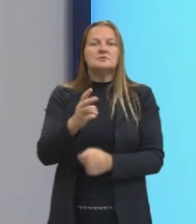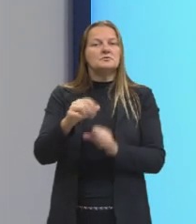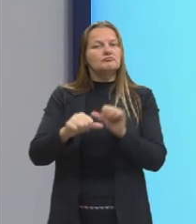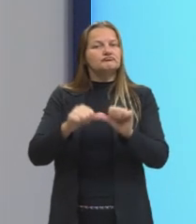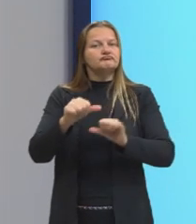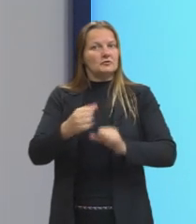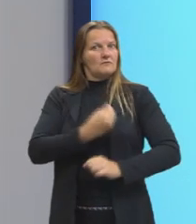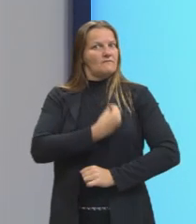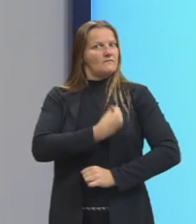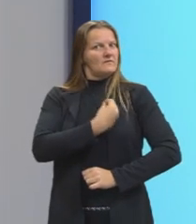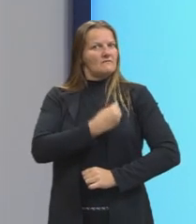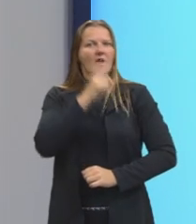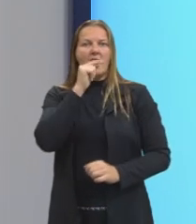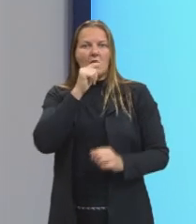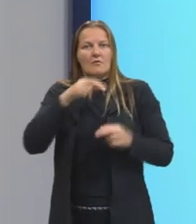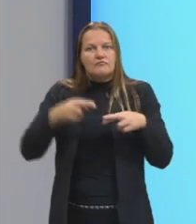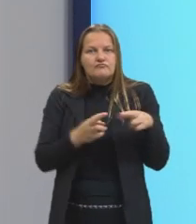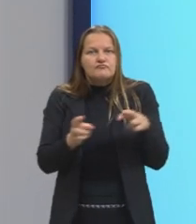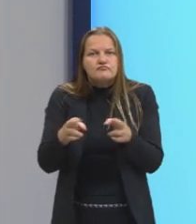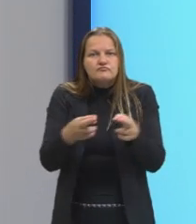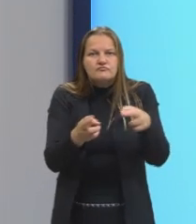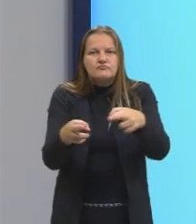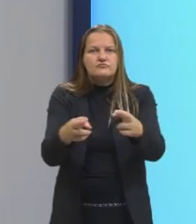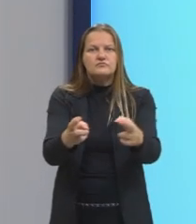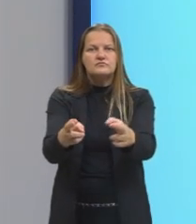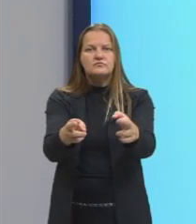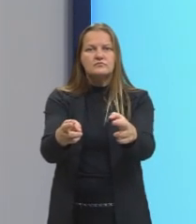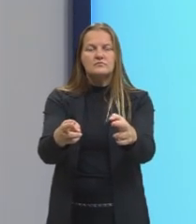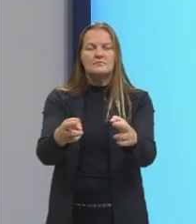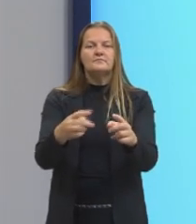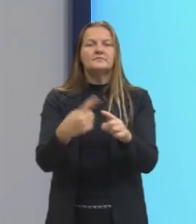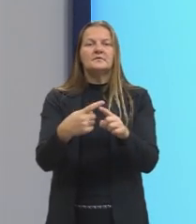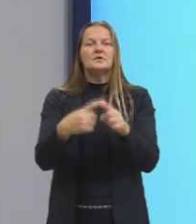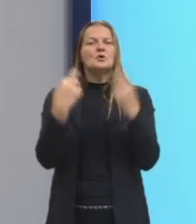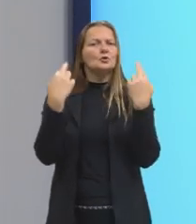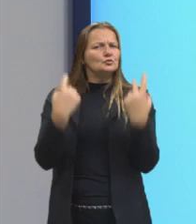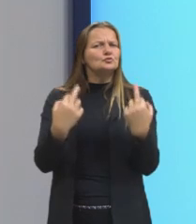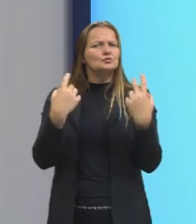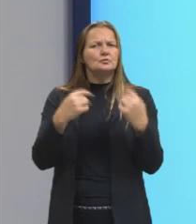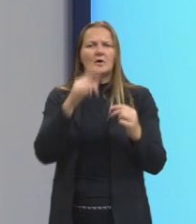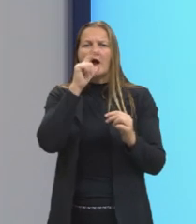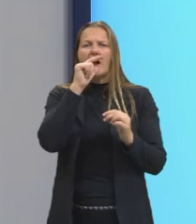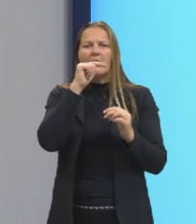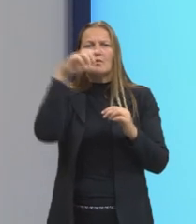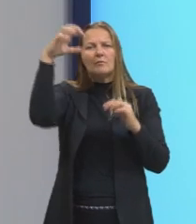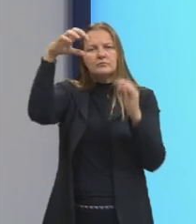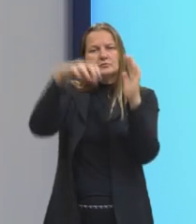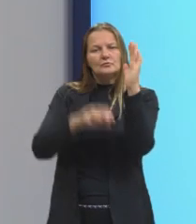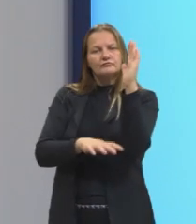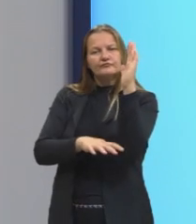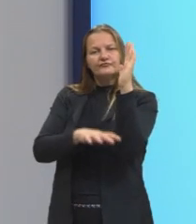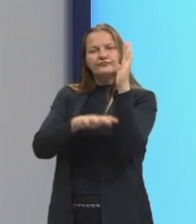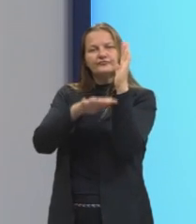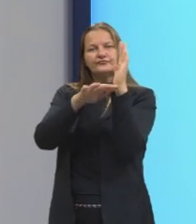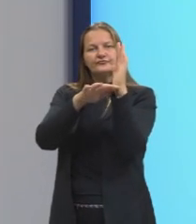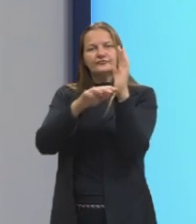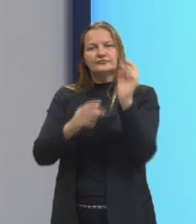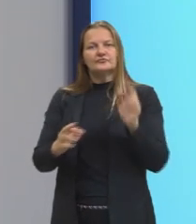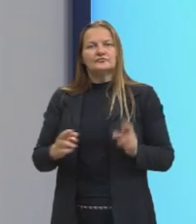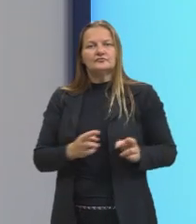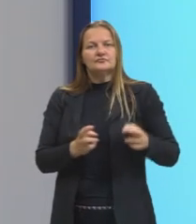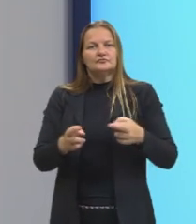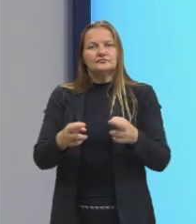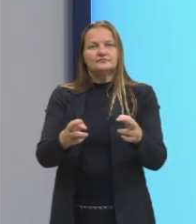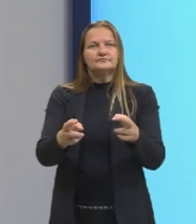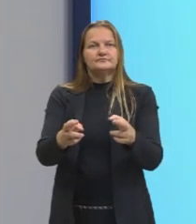ele é algo Vivo tá a gurizada e ainda uma condição normal né o regime hídrico daquela questão é daquela